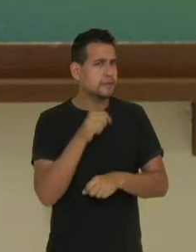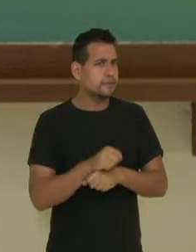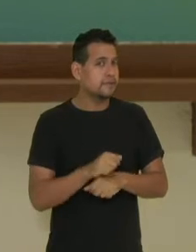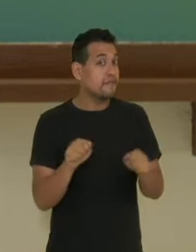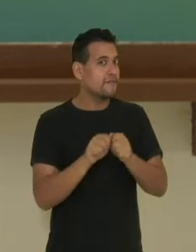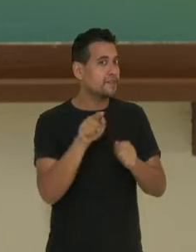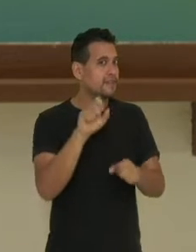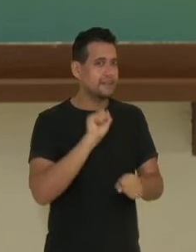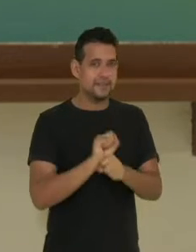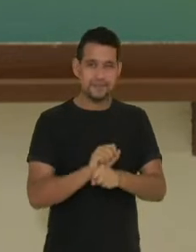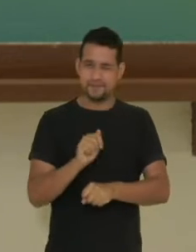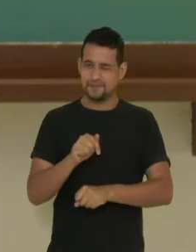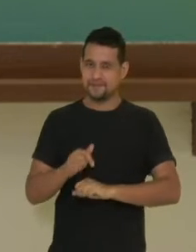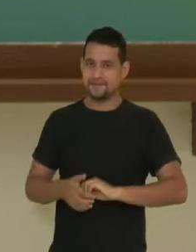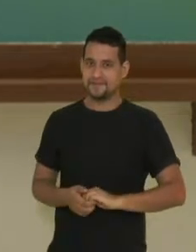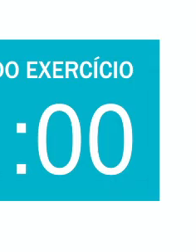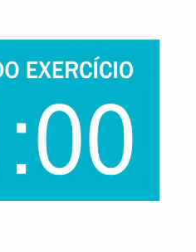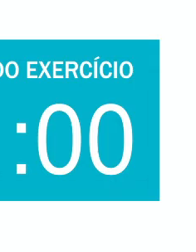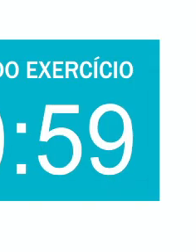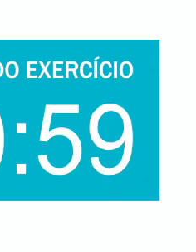Faz aí, que eu te aguardo aqui.